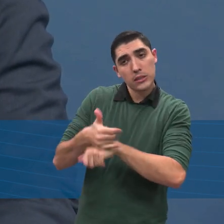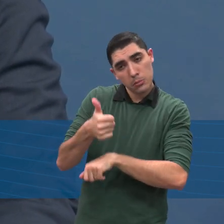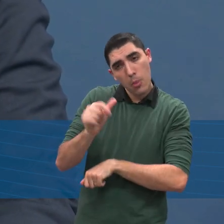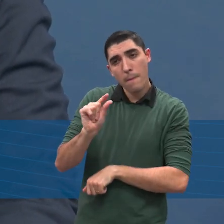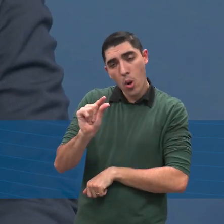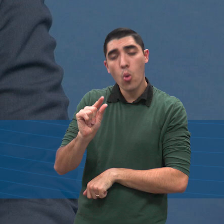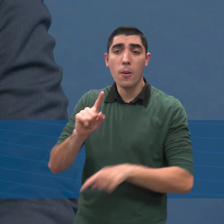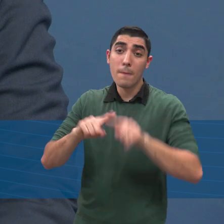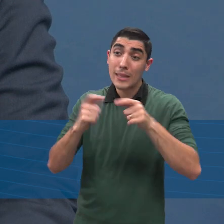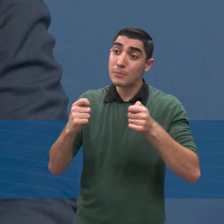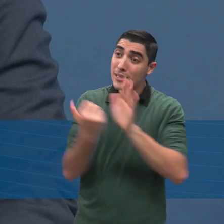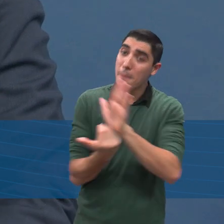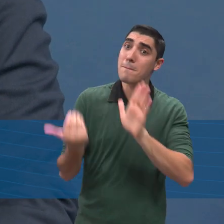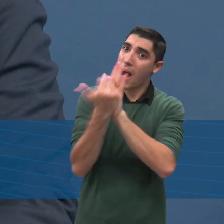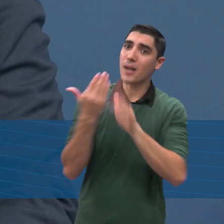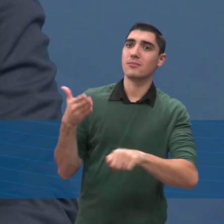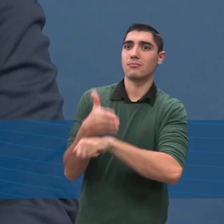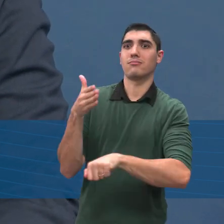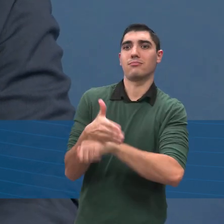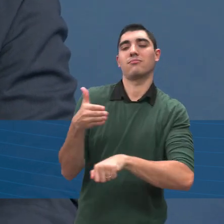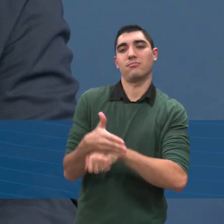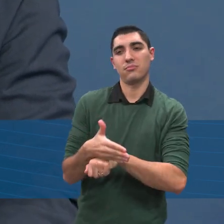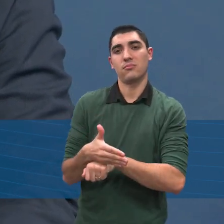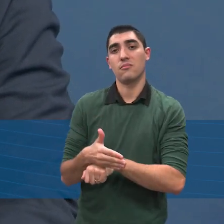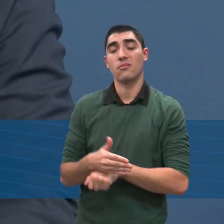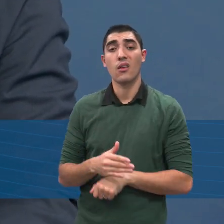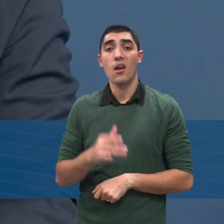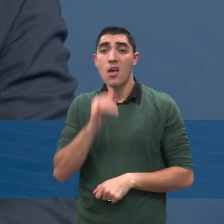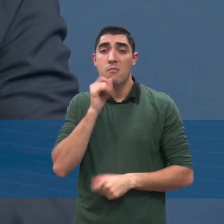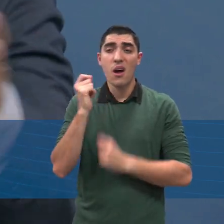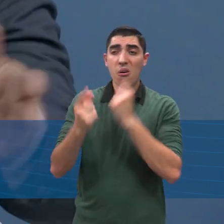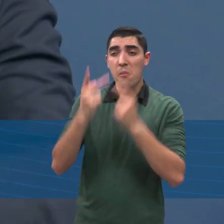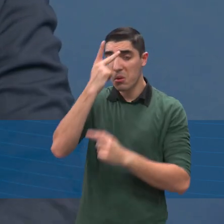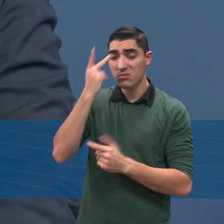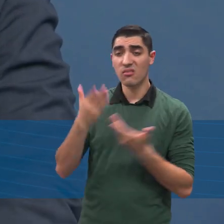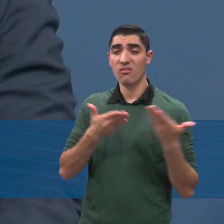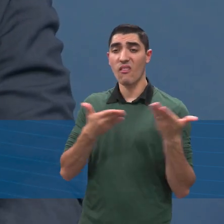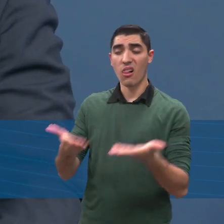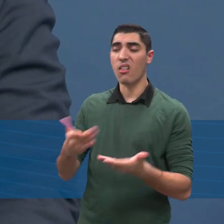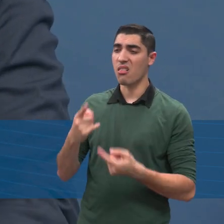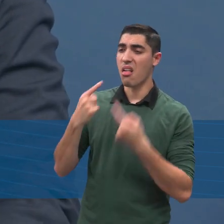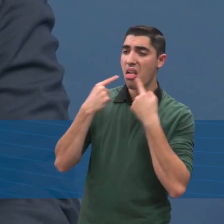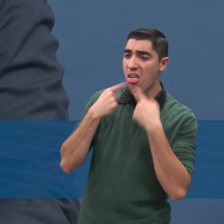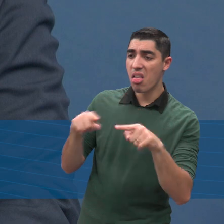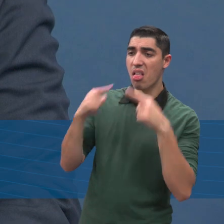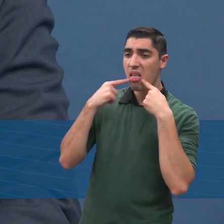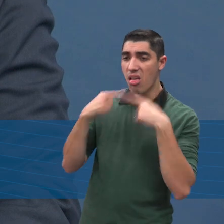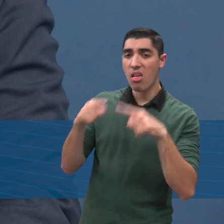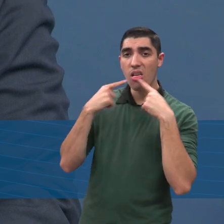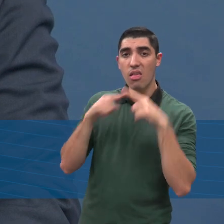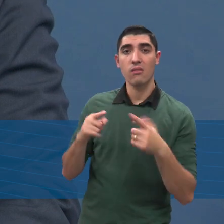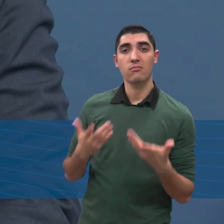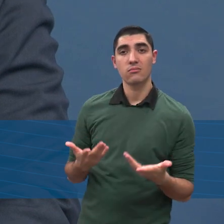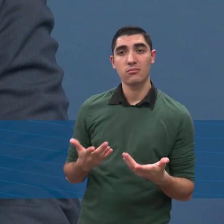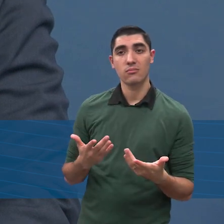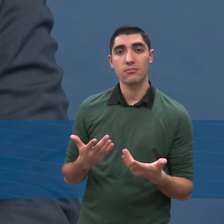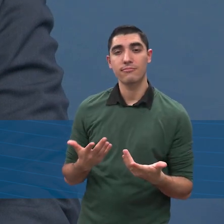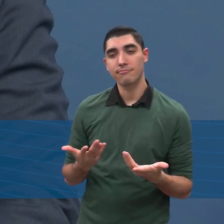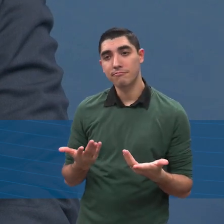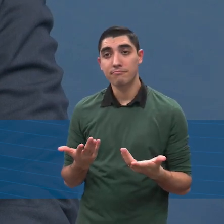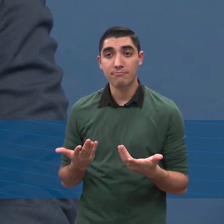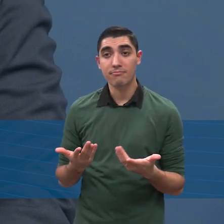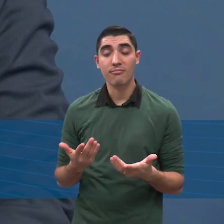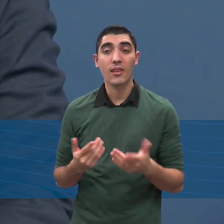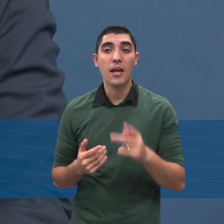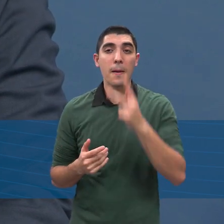mais. Ela deveria saber que está participando, porque tem gente que só fala assim, reclama, e como se